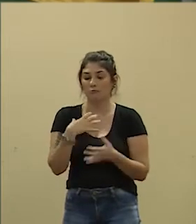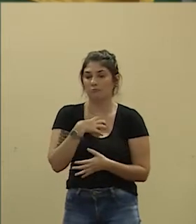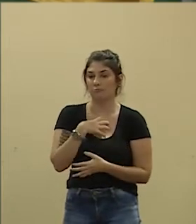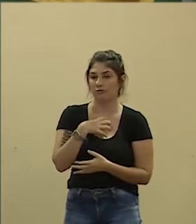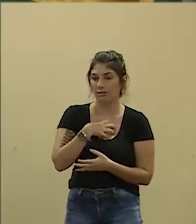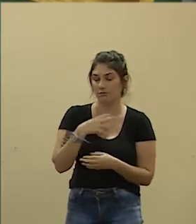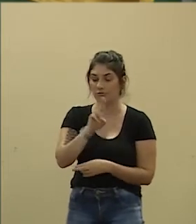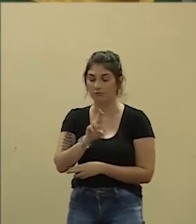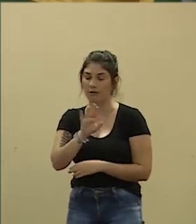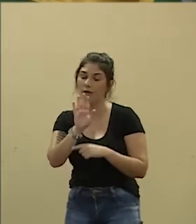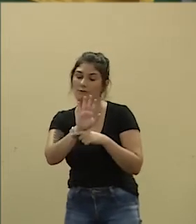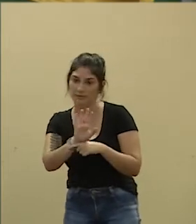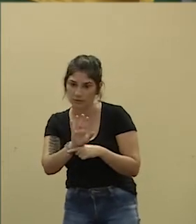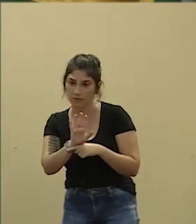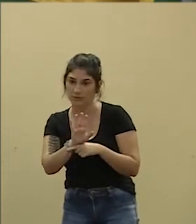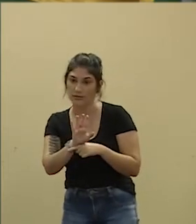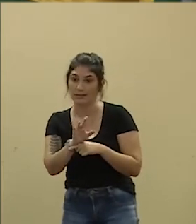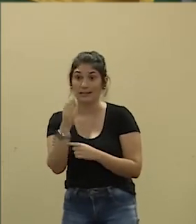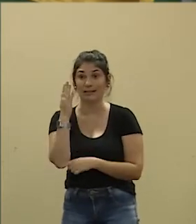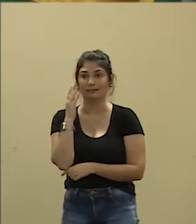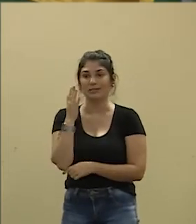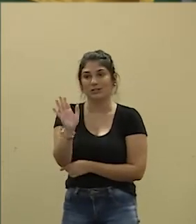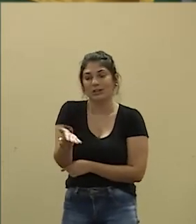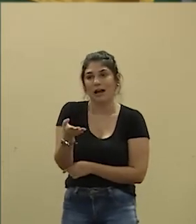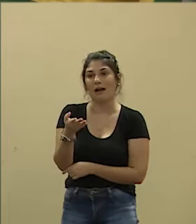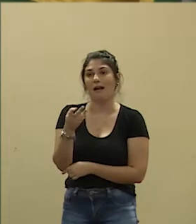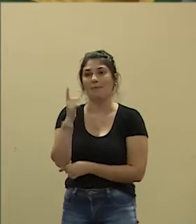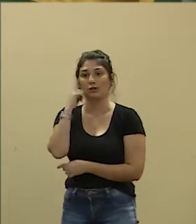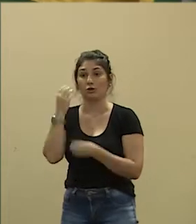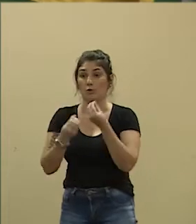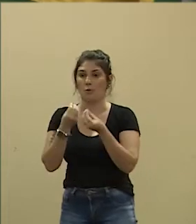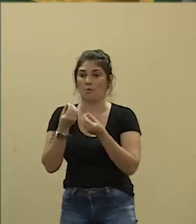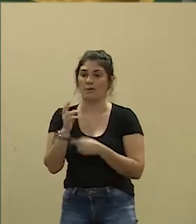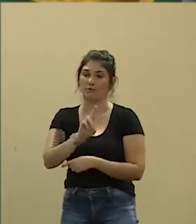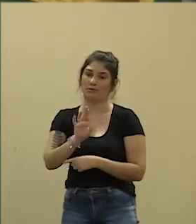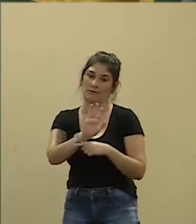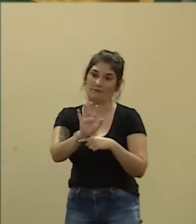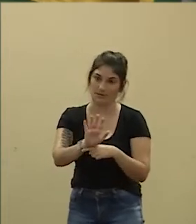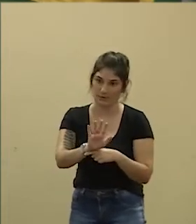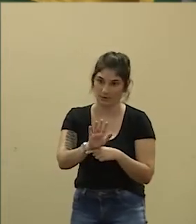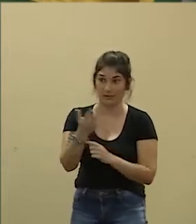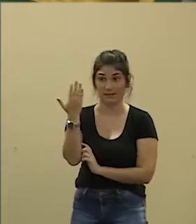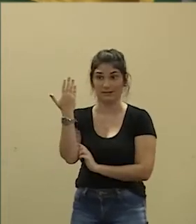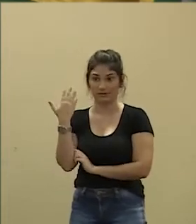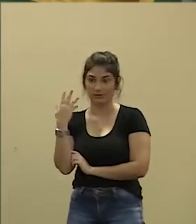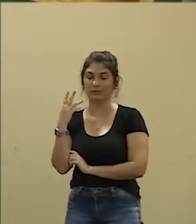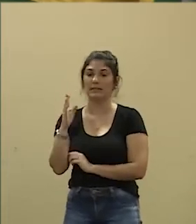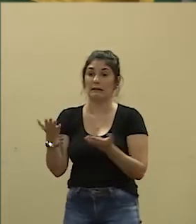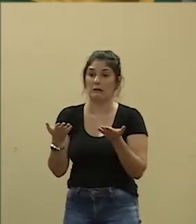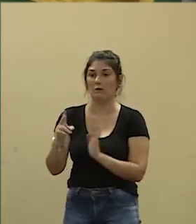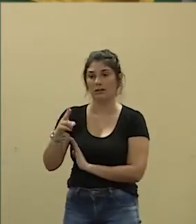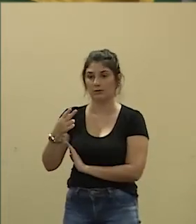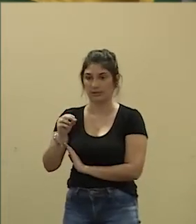do vídeo que ele previu que estariam acontecendo normalmente em 2017 e quais delas